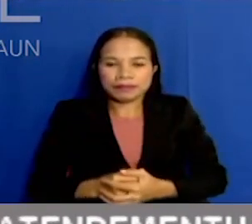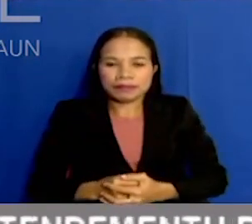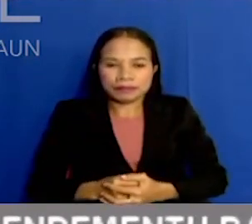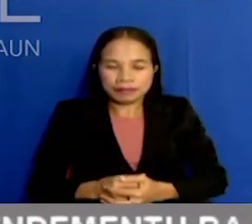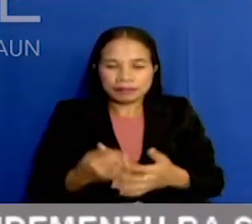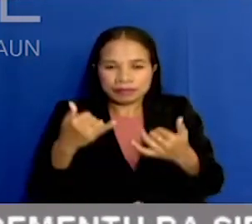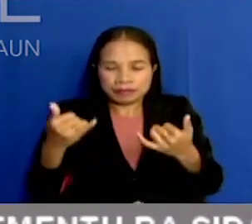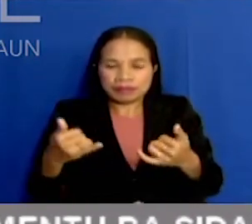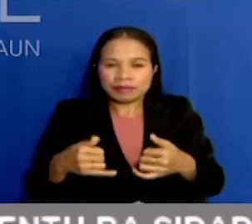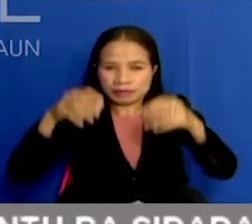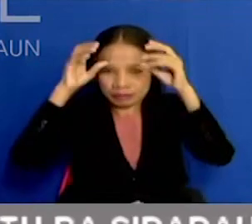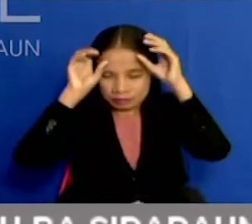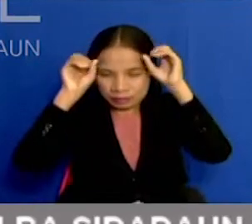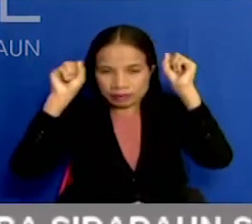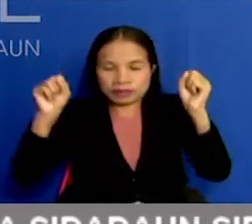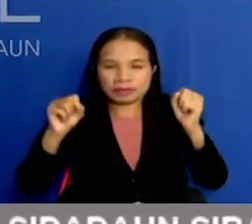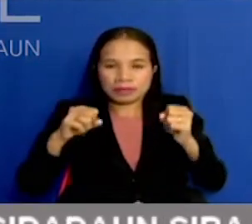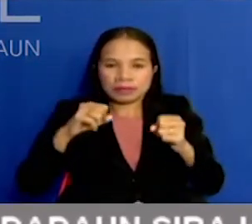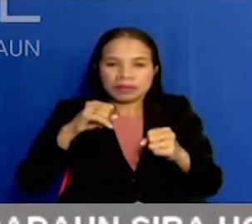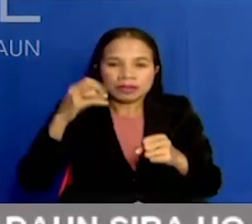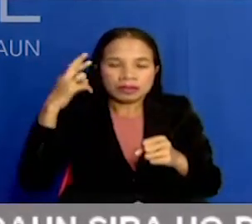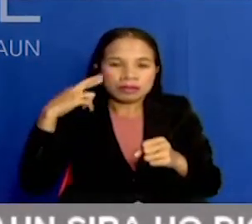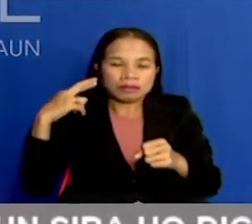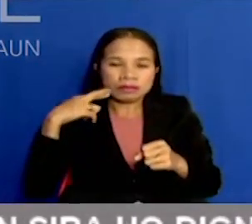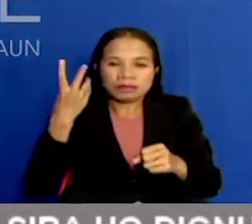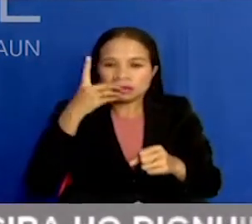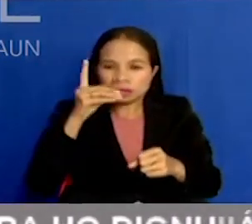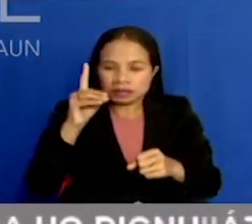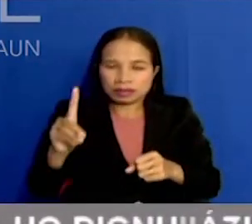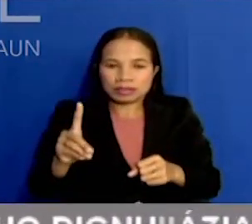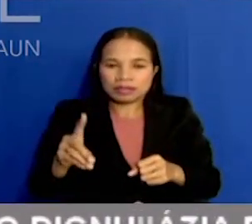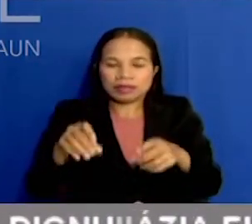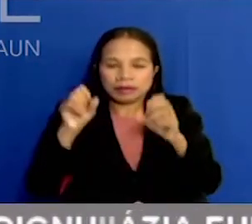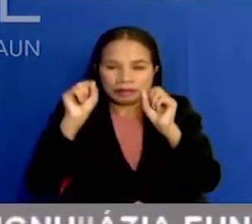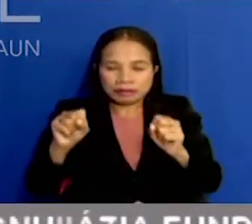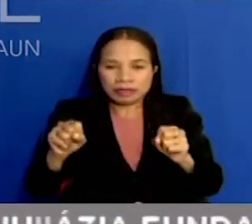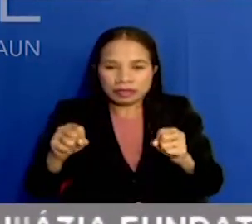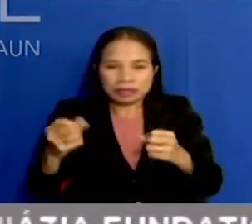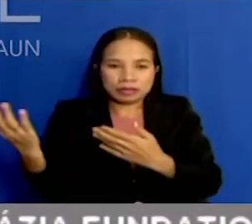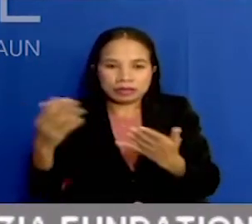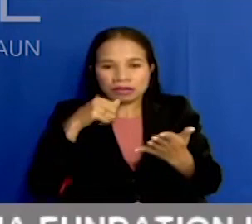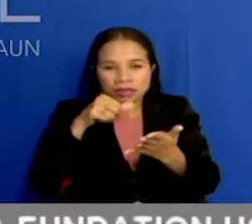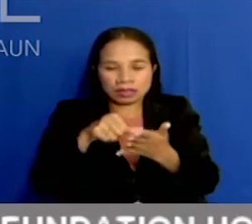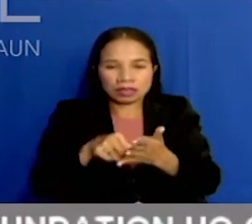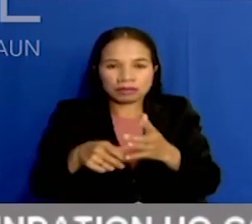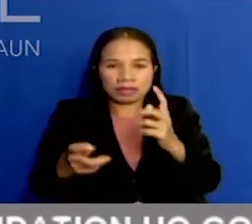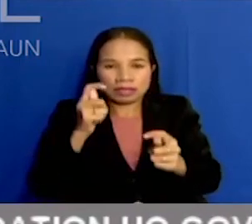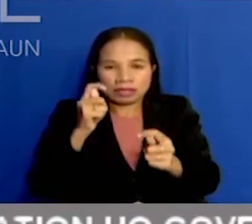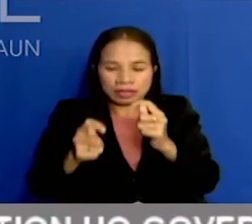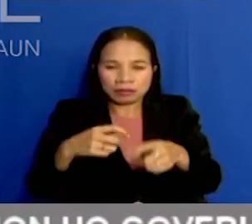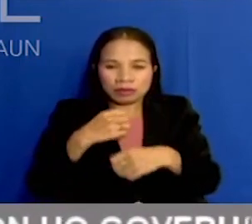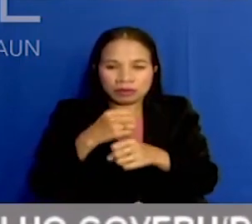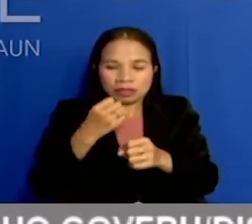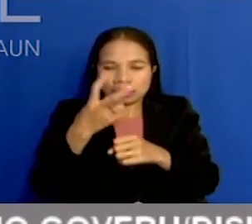Foi na lei de Presidente da República José Ramos Horta declara catac possibilidade de se haruca carta para tribunal recurso ou de